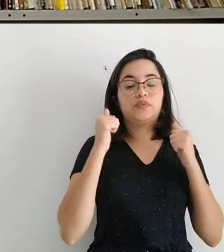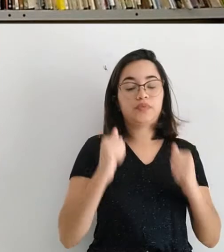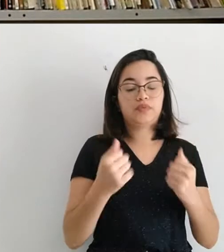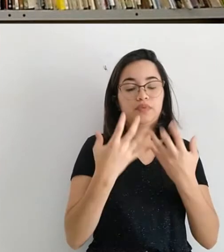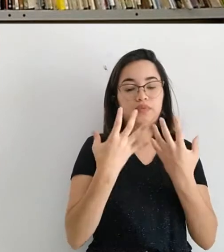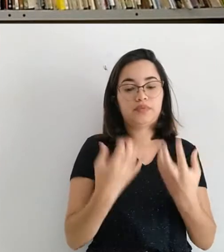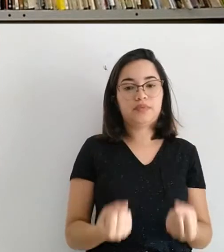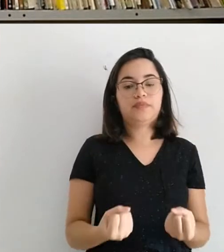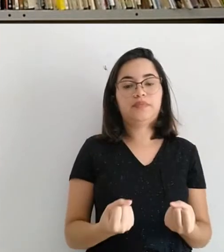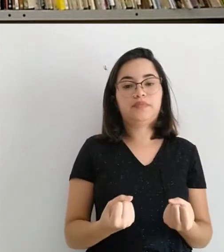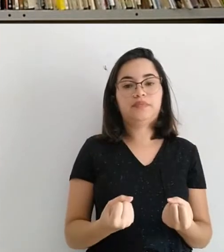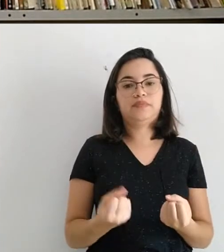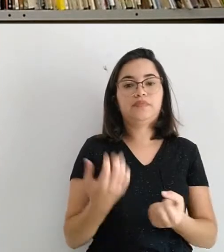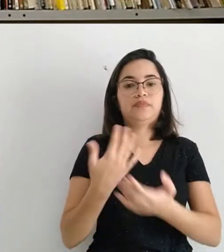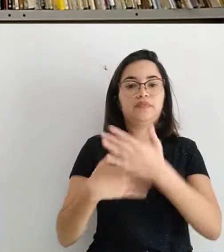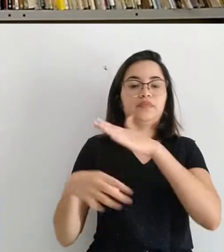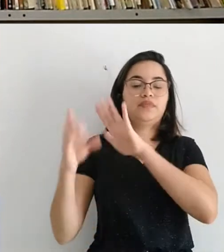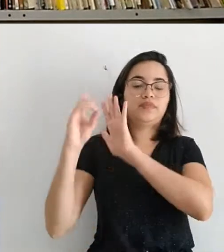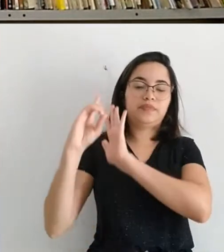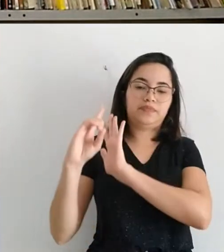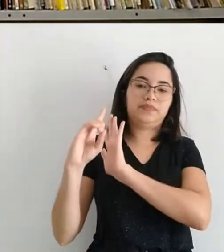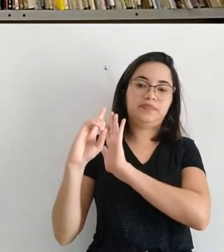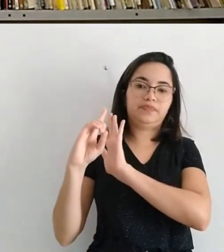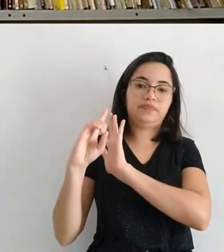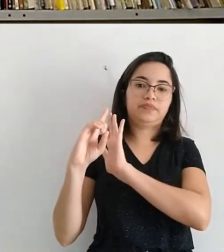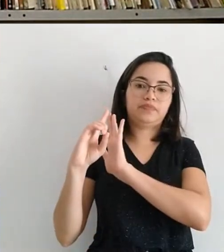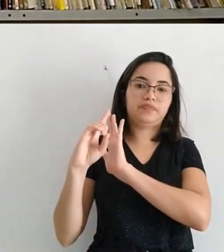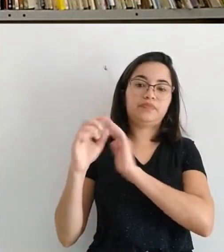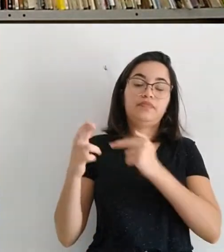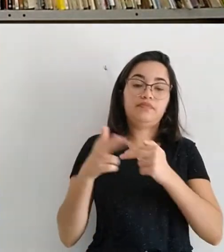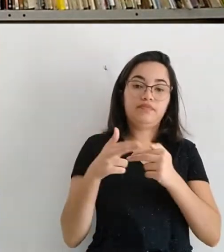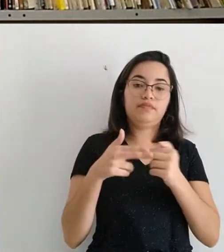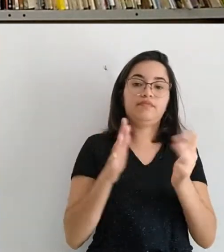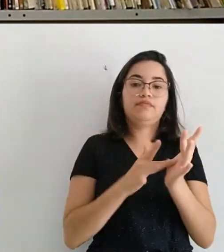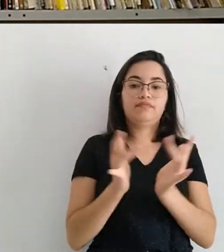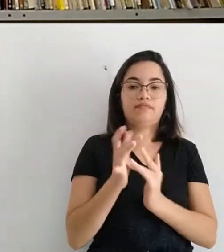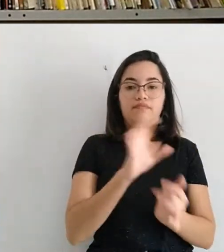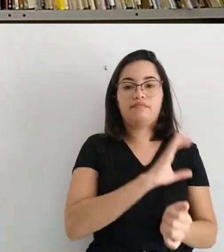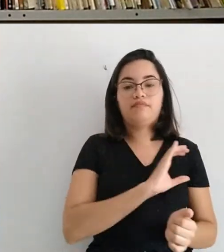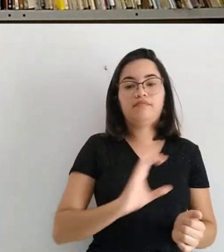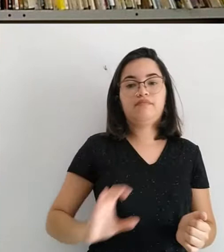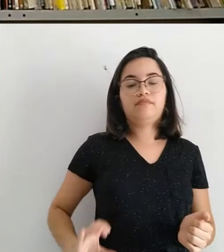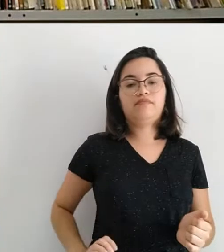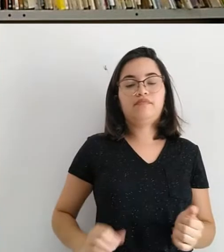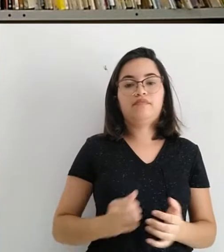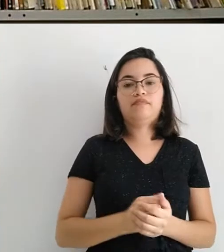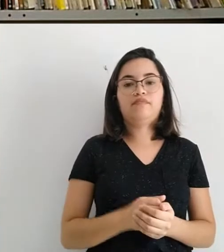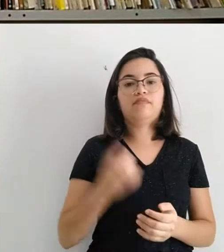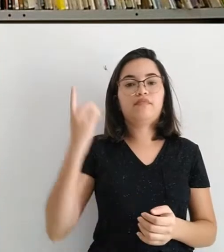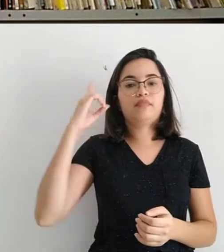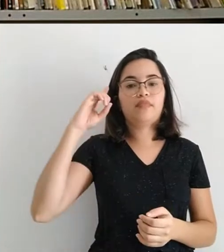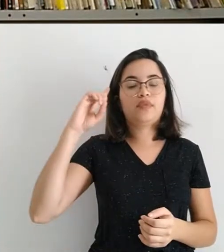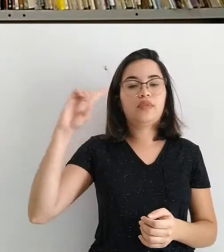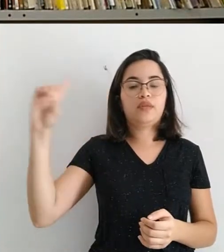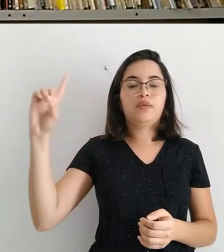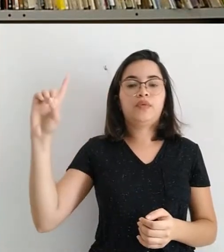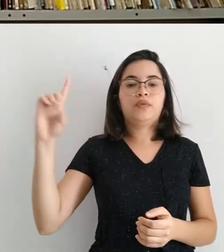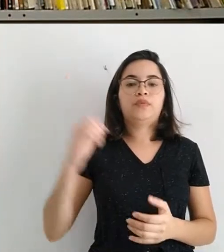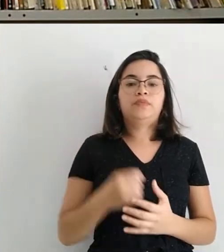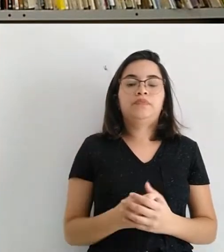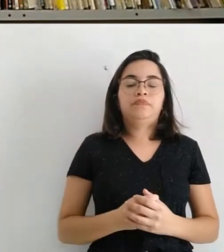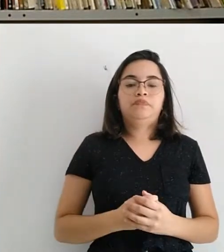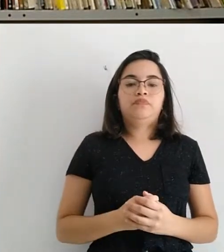podemos ser aceitos diante de Deus através de Jesus Cristo. Deus é